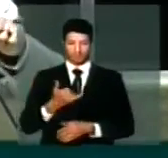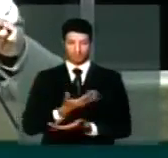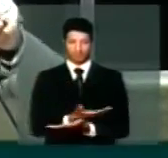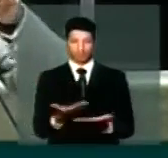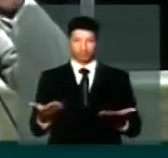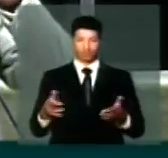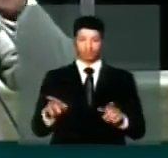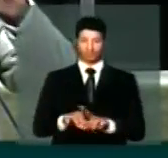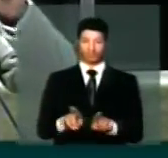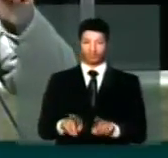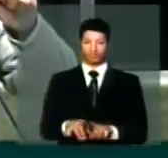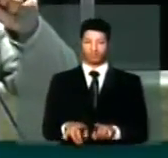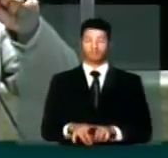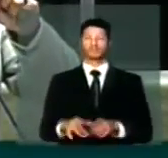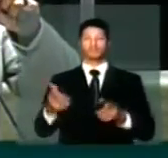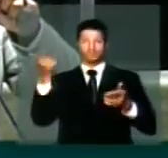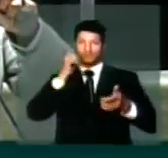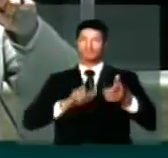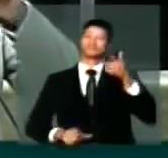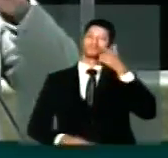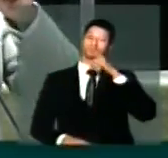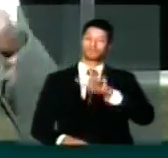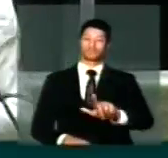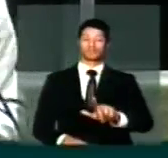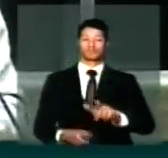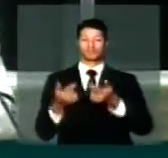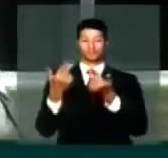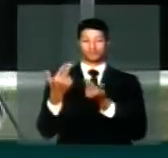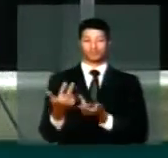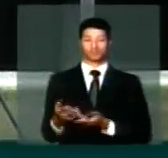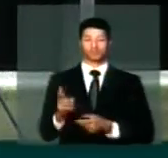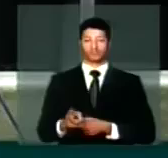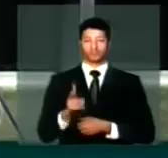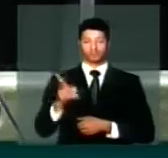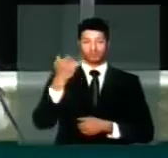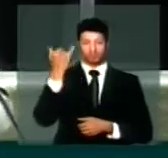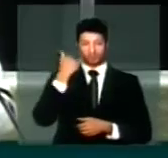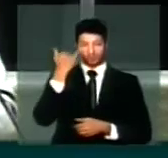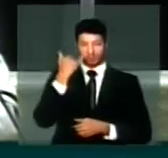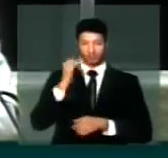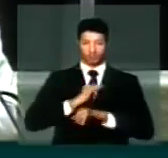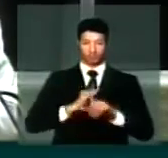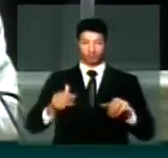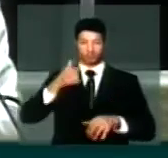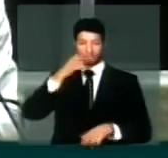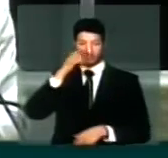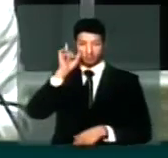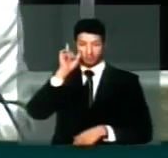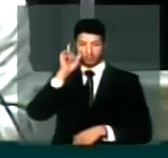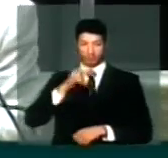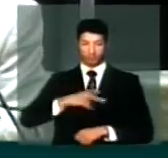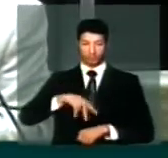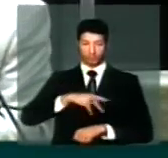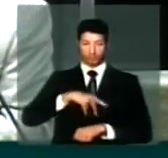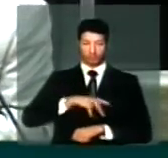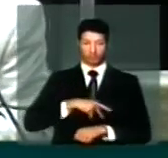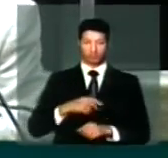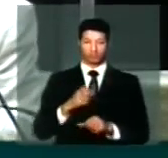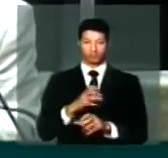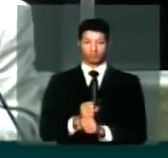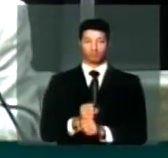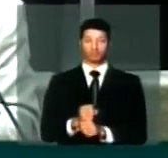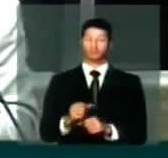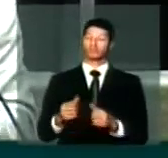nós também podemos, como 100 mil espanhóis disseram ontem, no seu país assolado